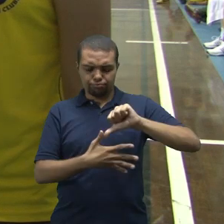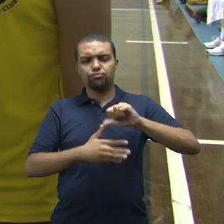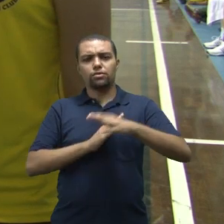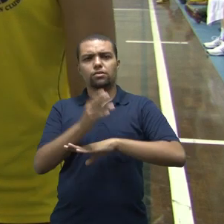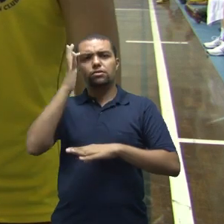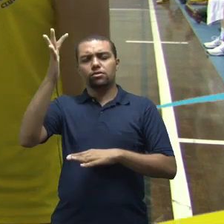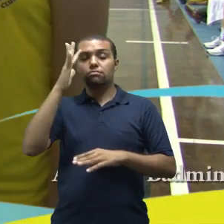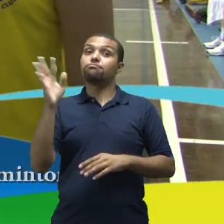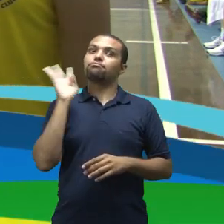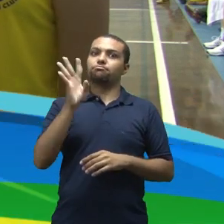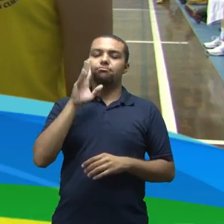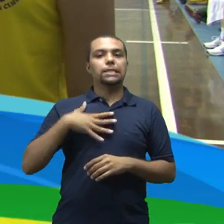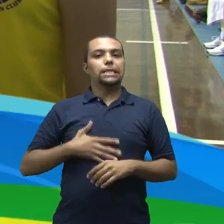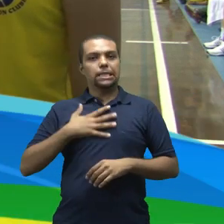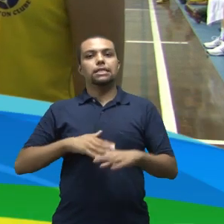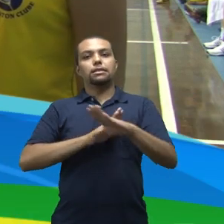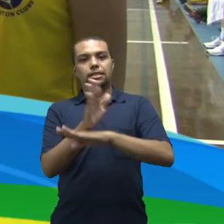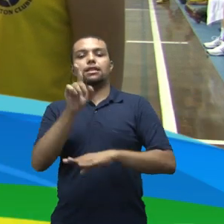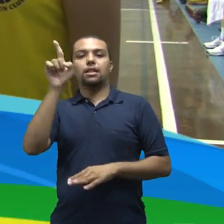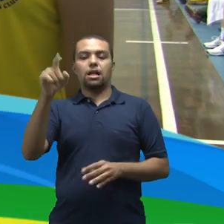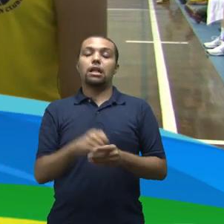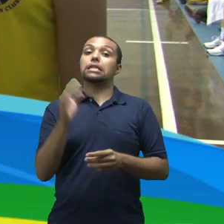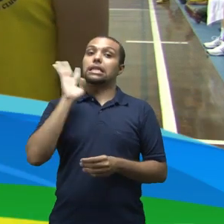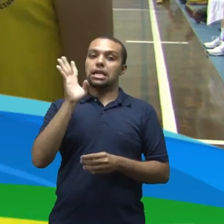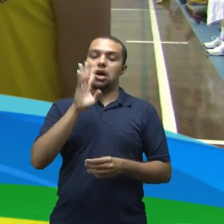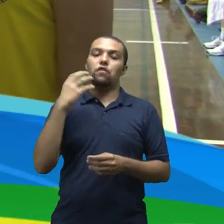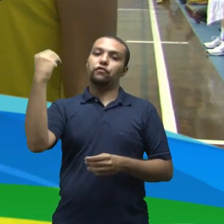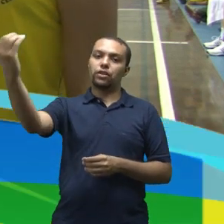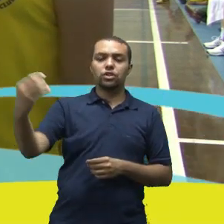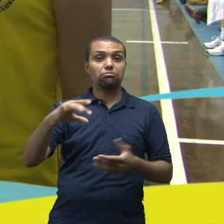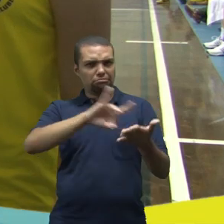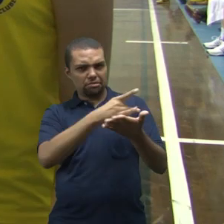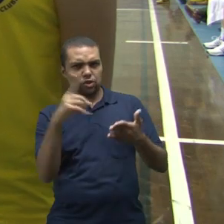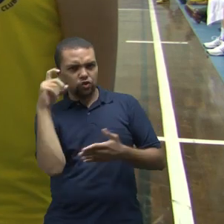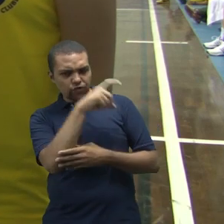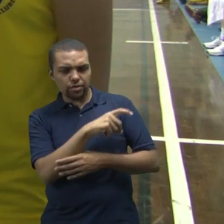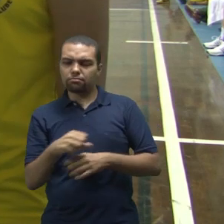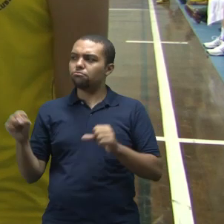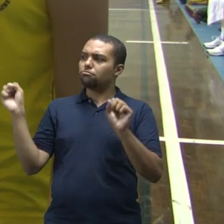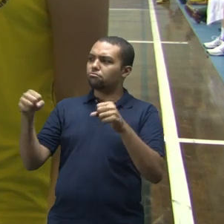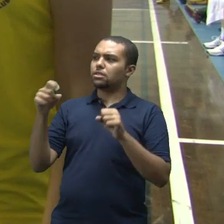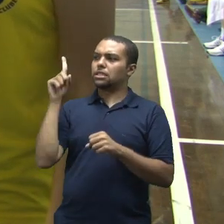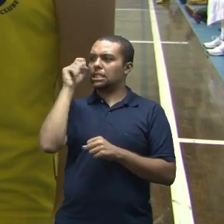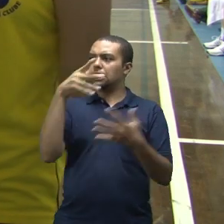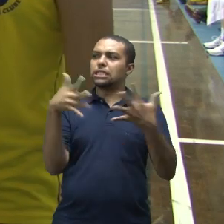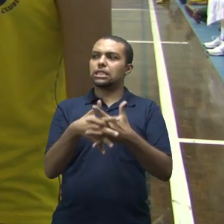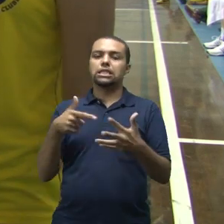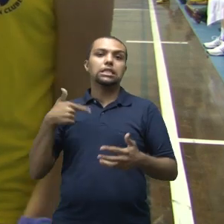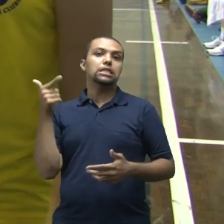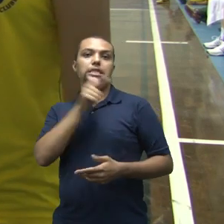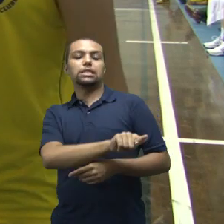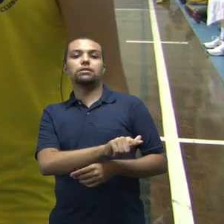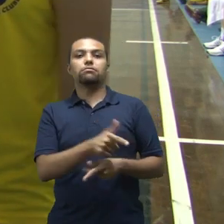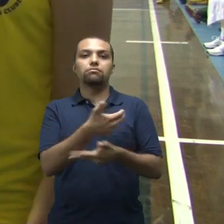sonho? Nossa, foi muito legal. Eu gostei muito de ir para lá. Muito legal. As adversárias eram complicadas? Nossa, muito complicado. Eu não consegui